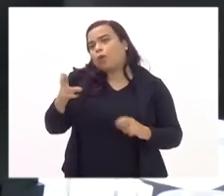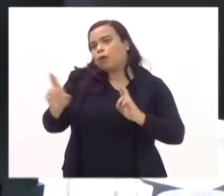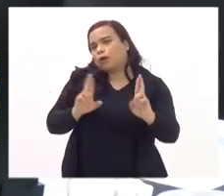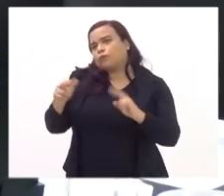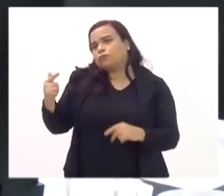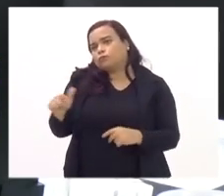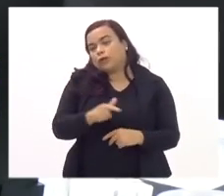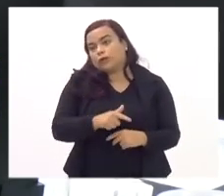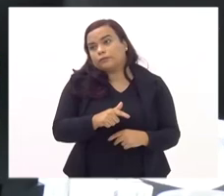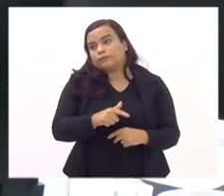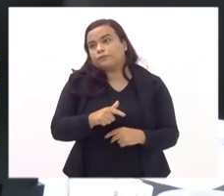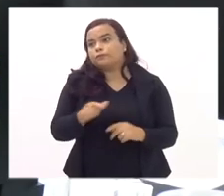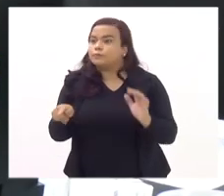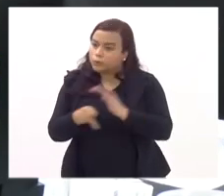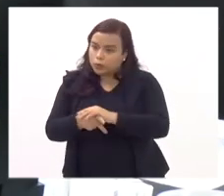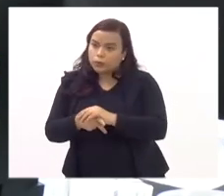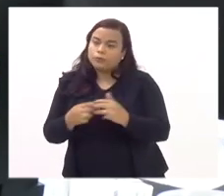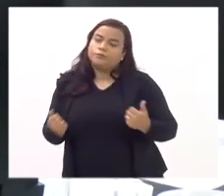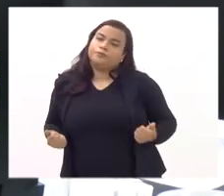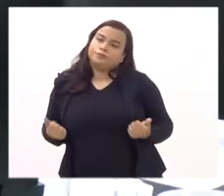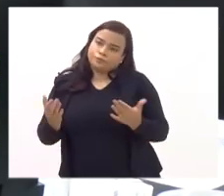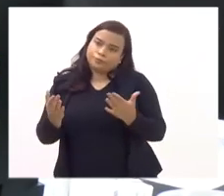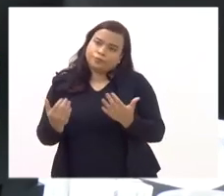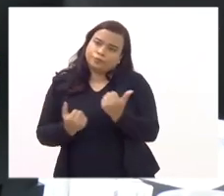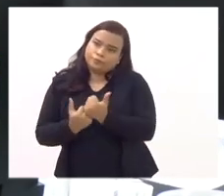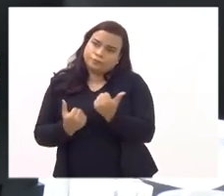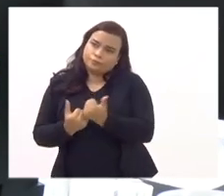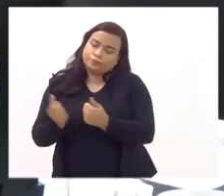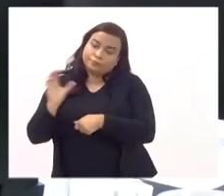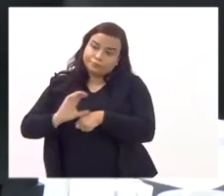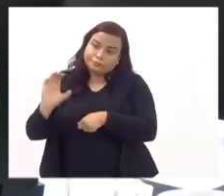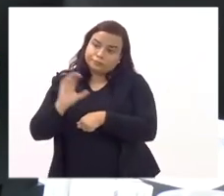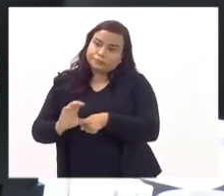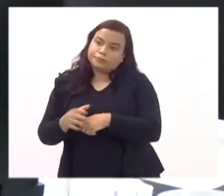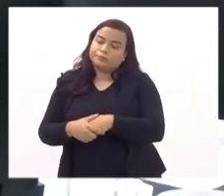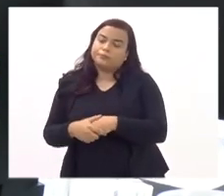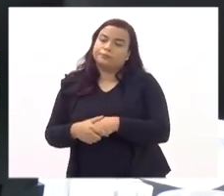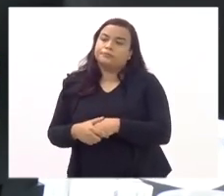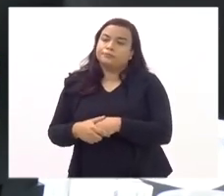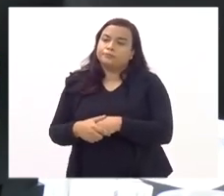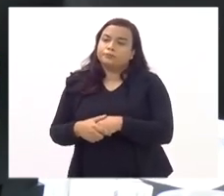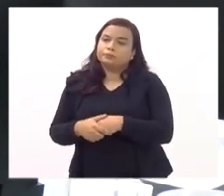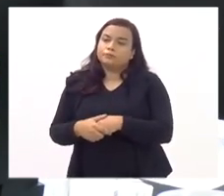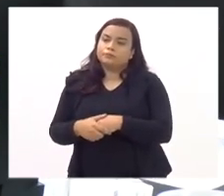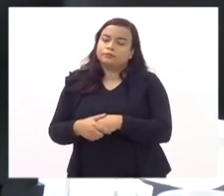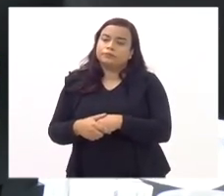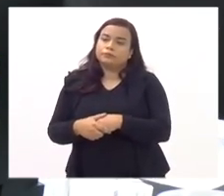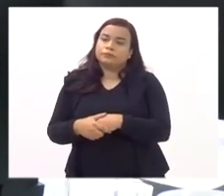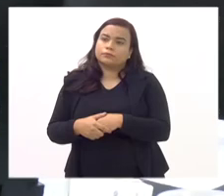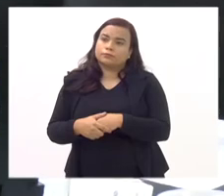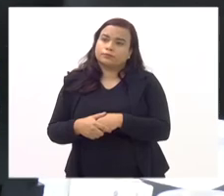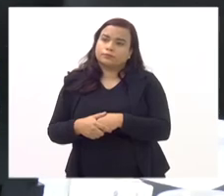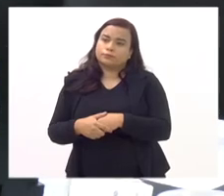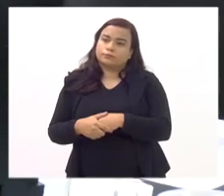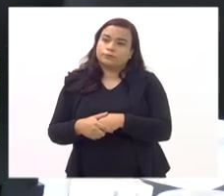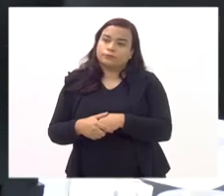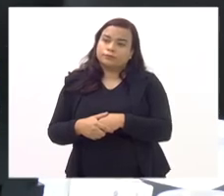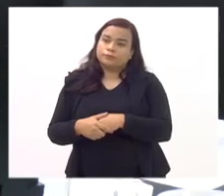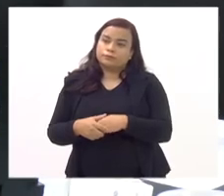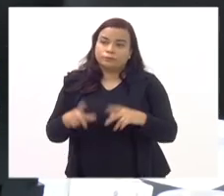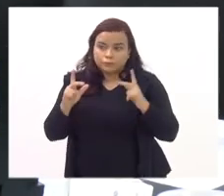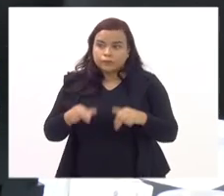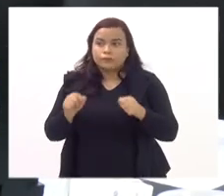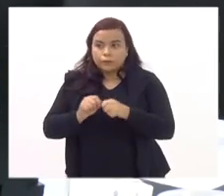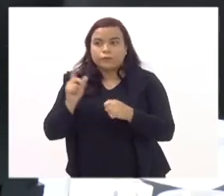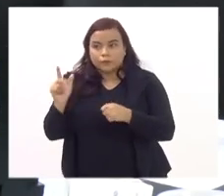recursos para subsidiar esses cursos com, atualmente, subsidiar o